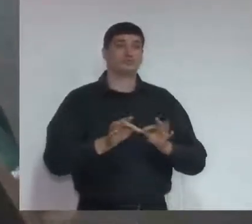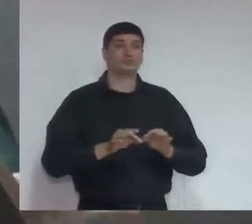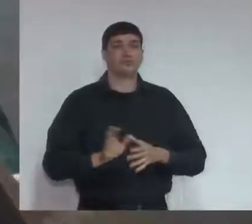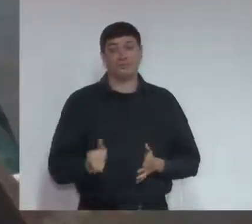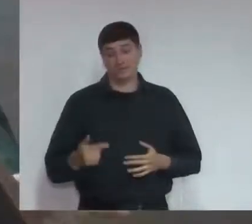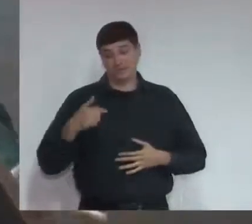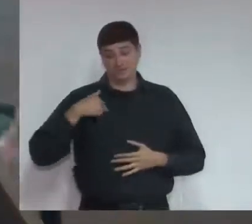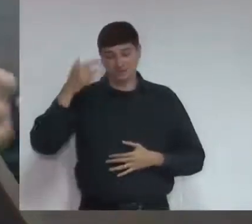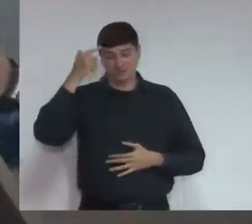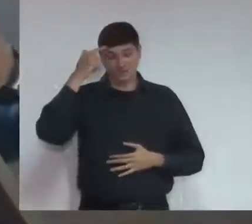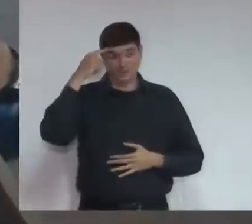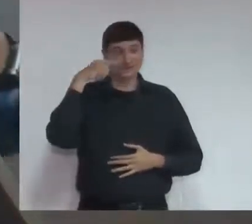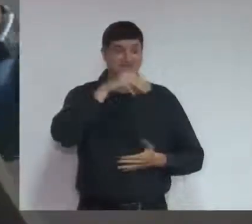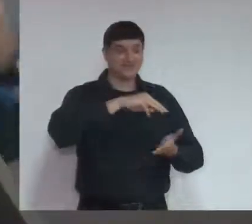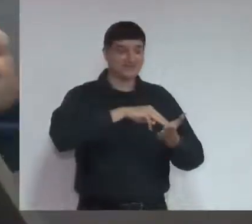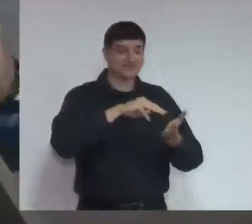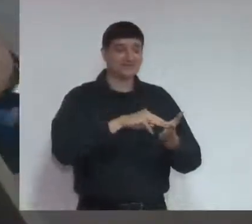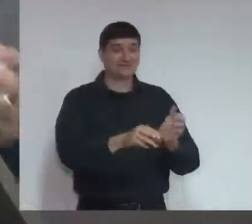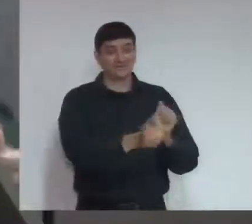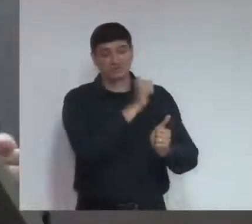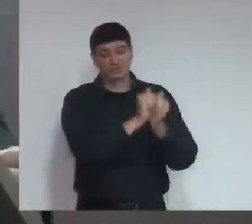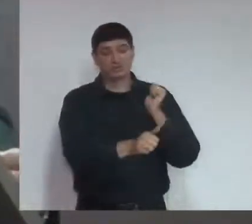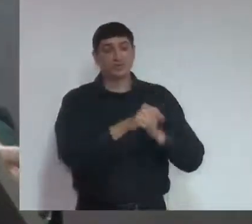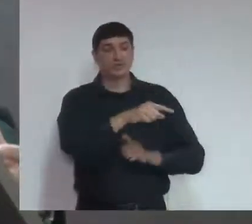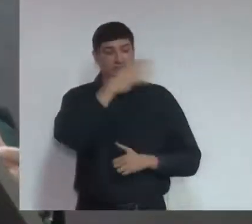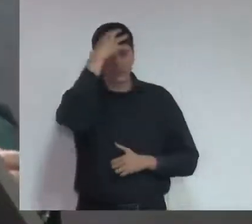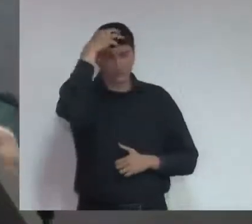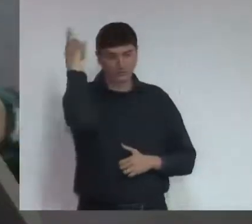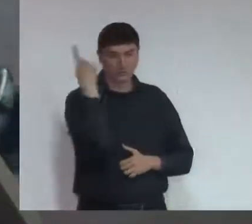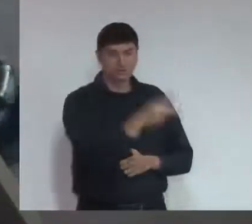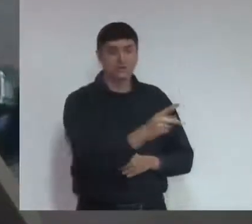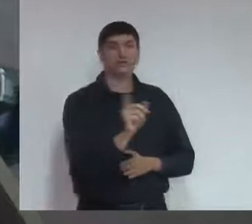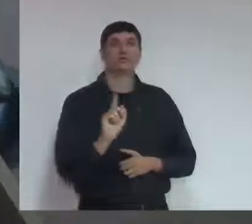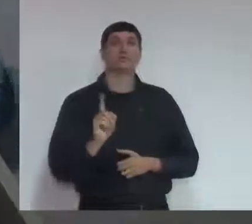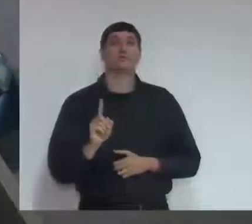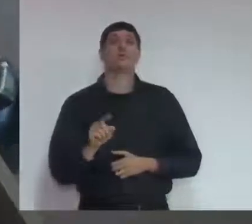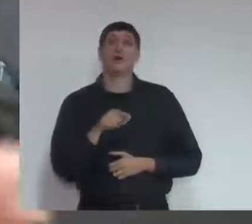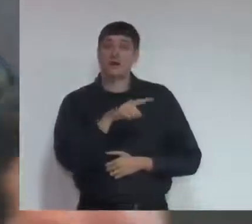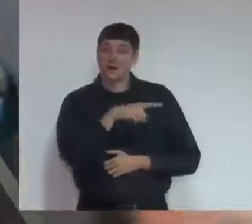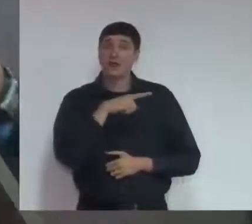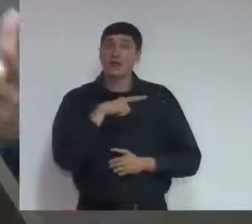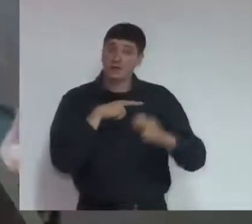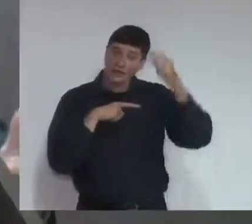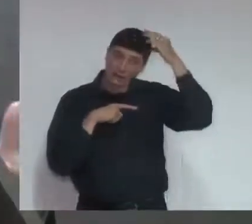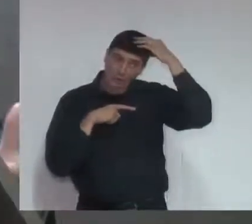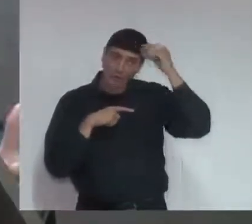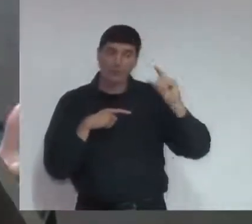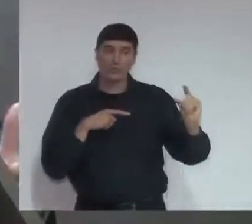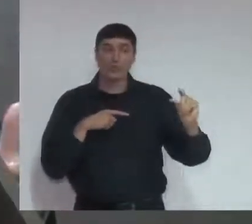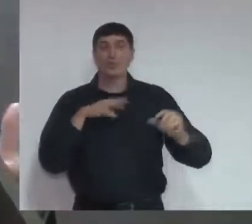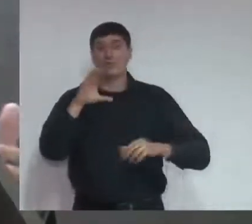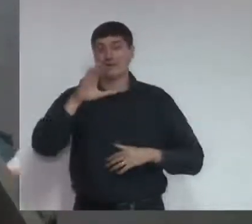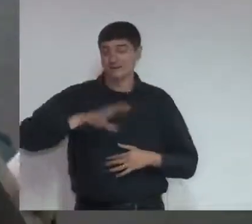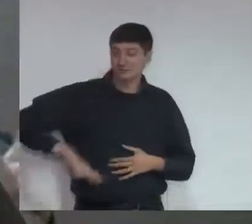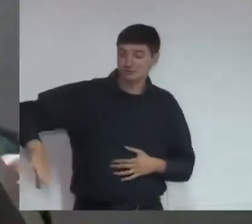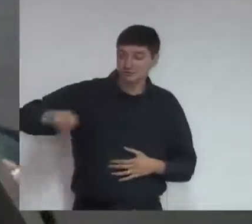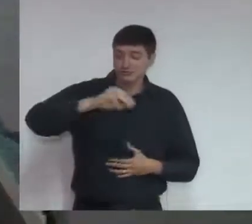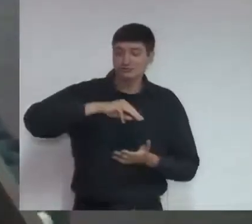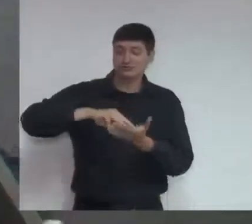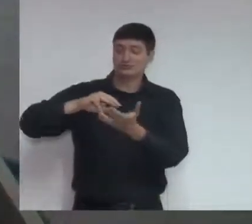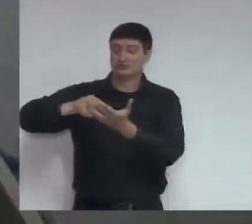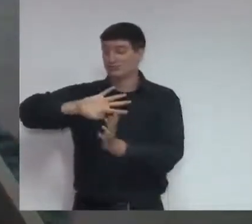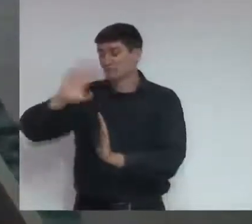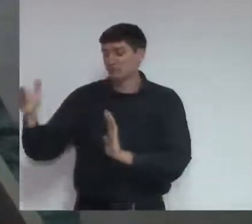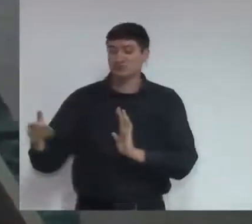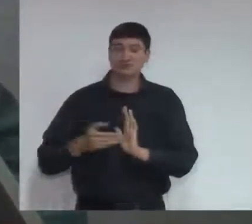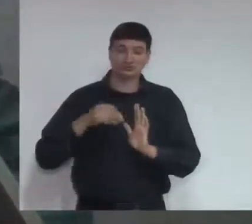culpada, não. Mas ela tem uma importância muito grande, não é? A partir do momento que o esporte não é cuidado na cidade, qual vai ser a